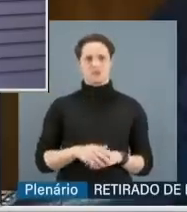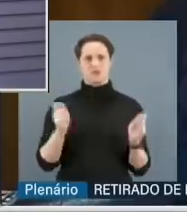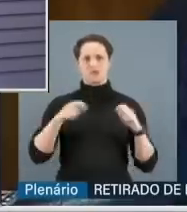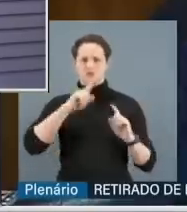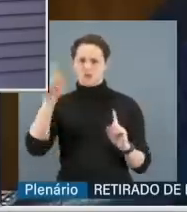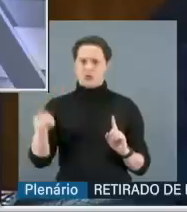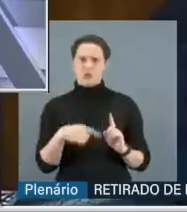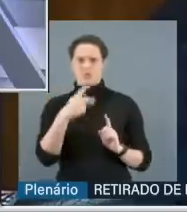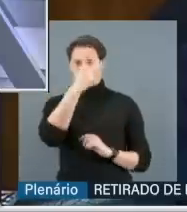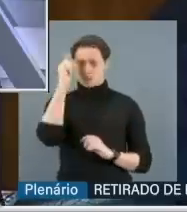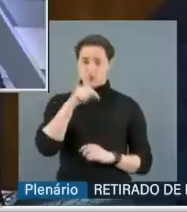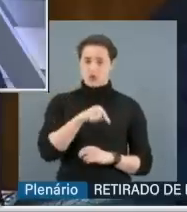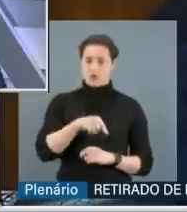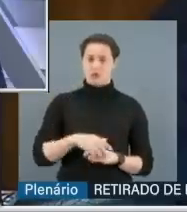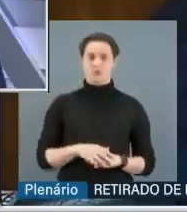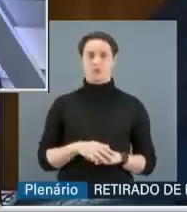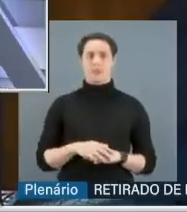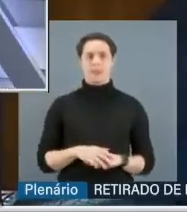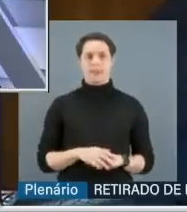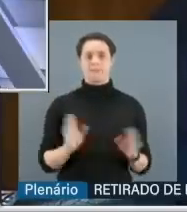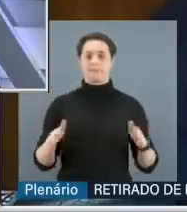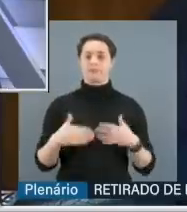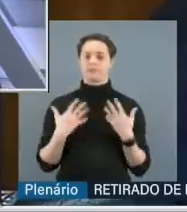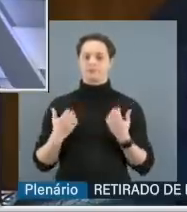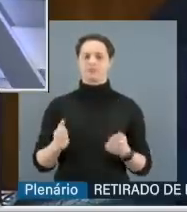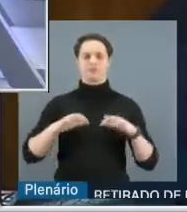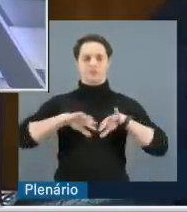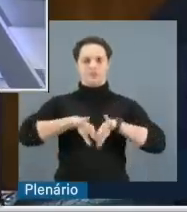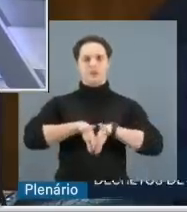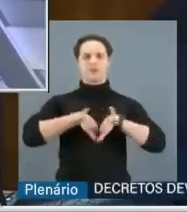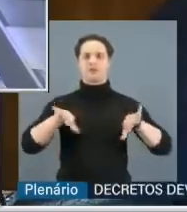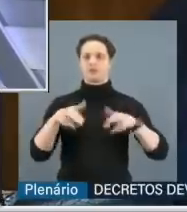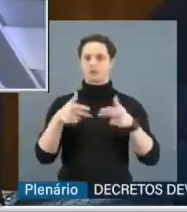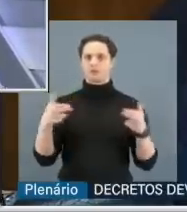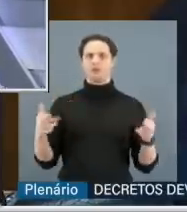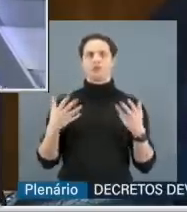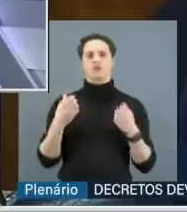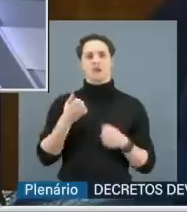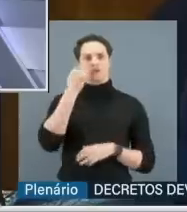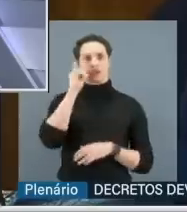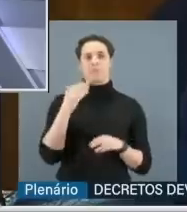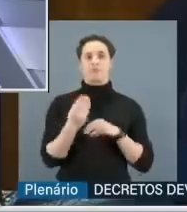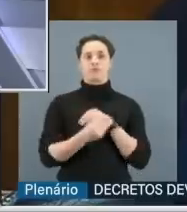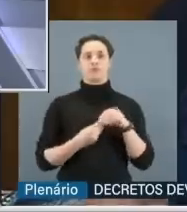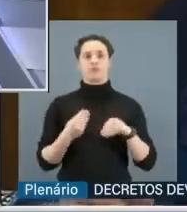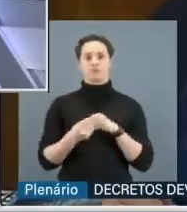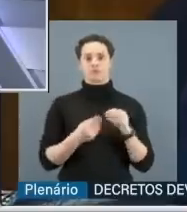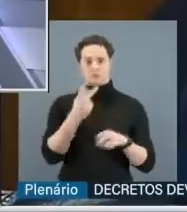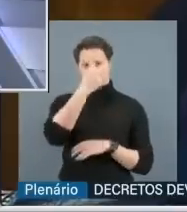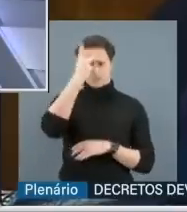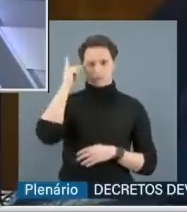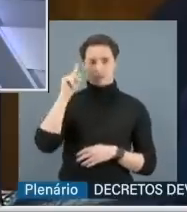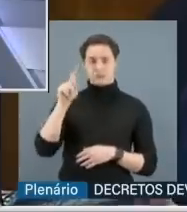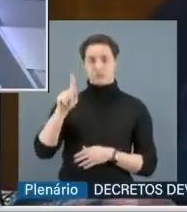Moro. É isso, Pavi? Bem-vindo. Exatamente. Era uma coisa, acabou se tornando outra também por conta desse comentário